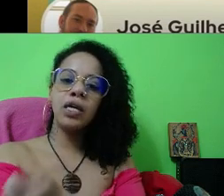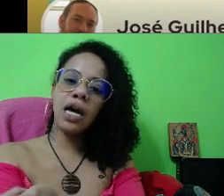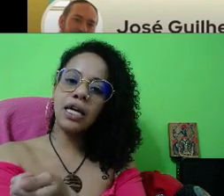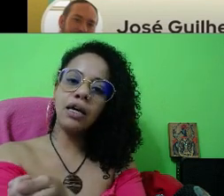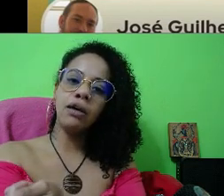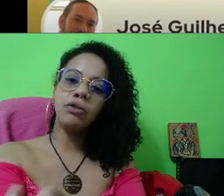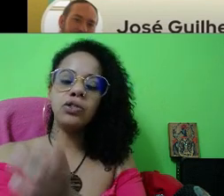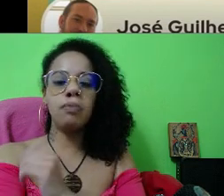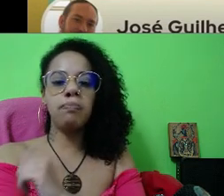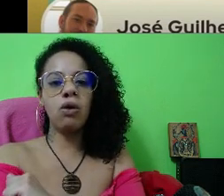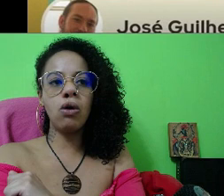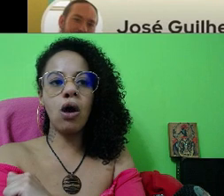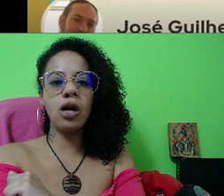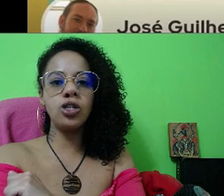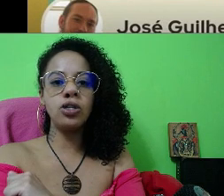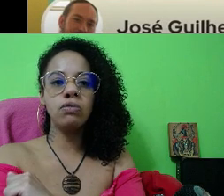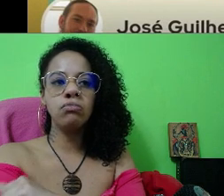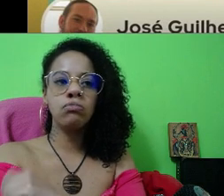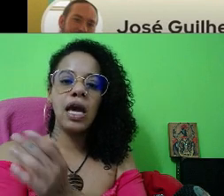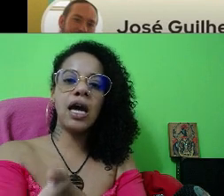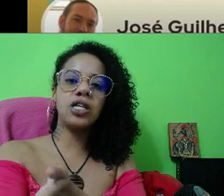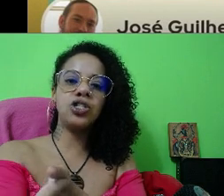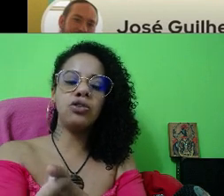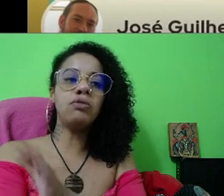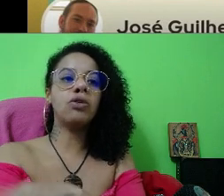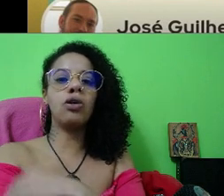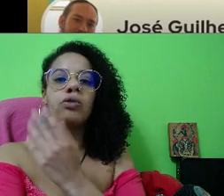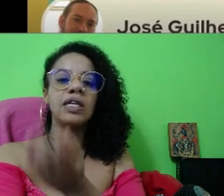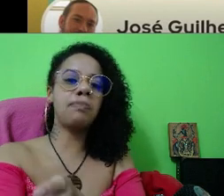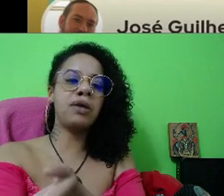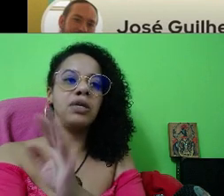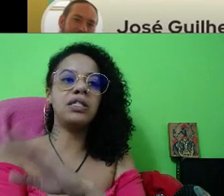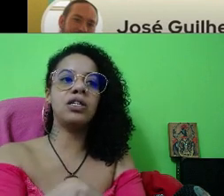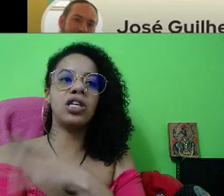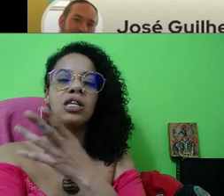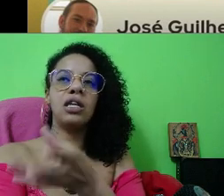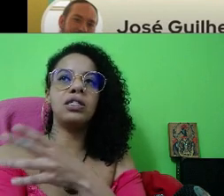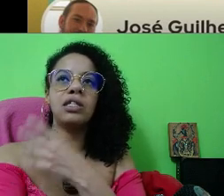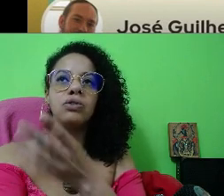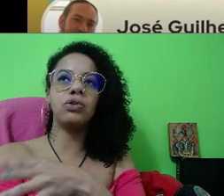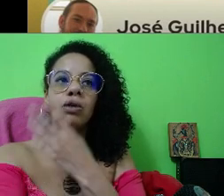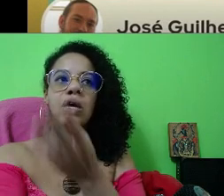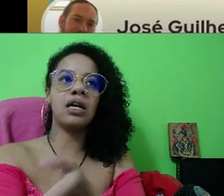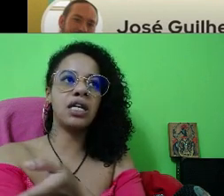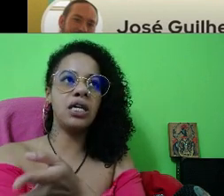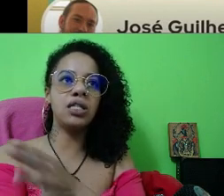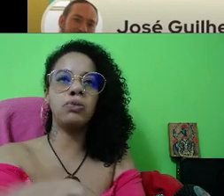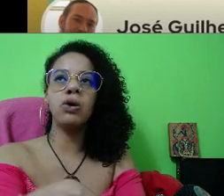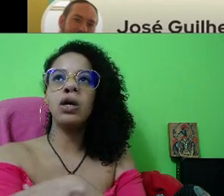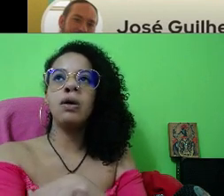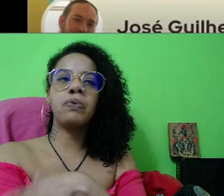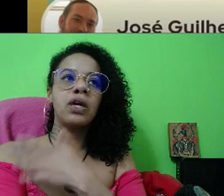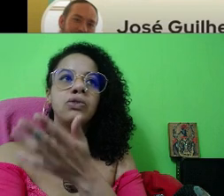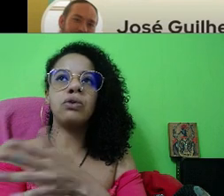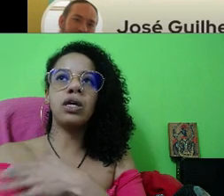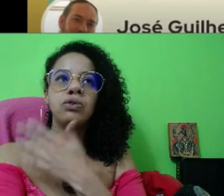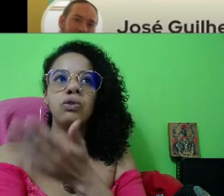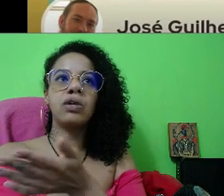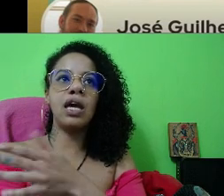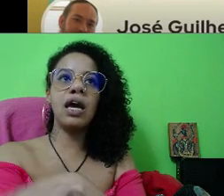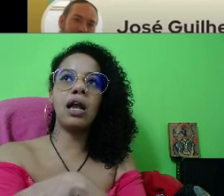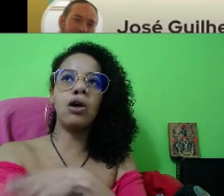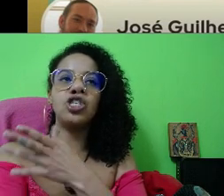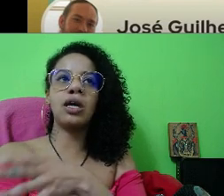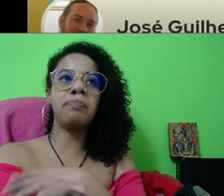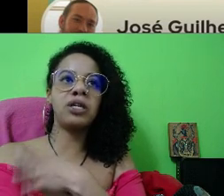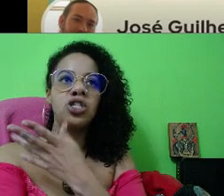e aí o senhor pegou o corte reagiu colocou essa premissa de a Talita está no seu que o anarquismo porque não sei